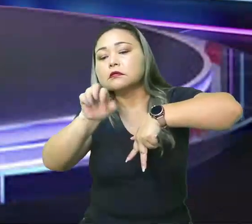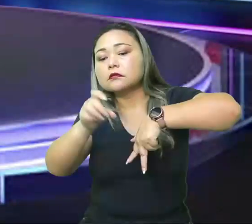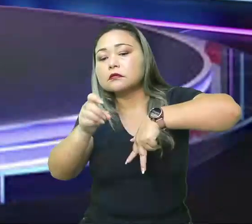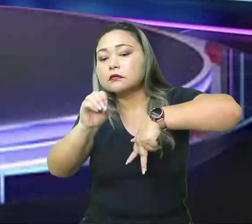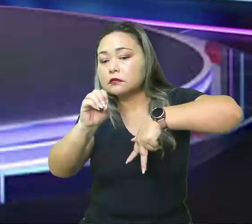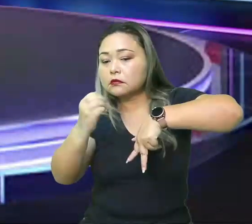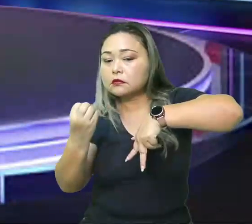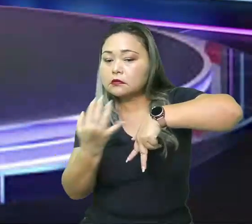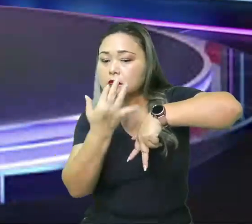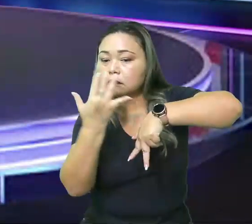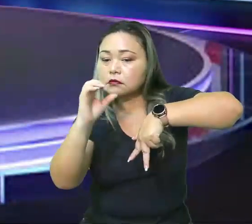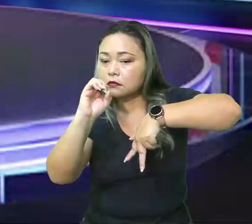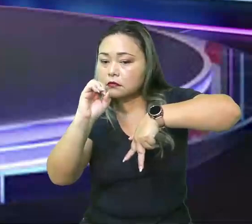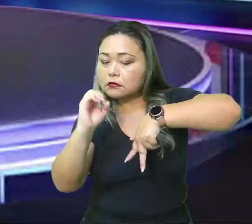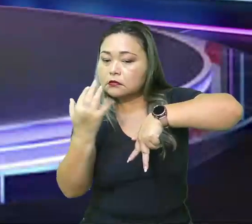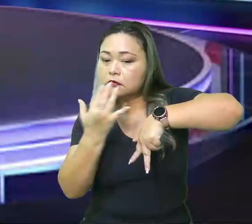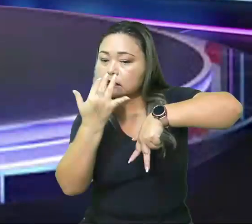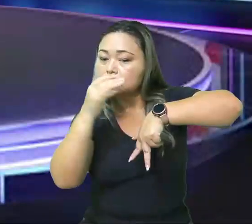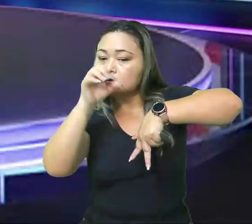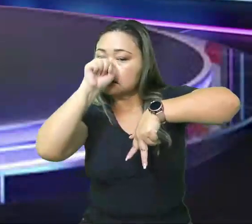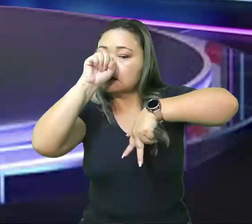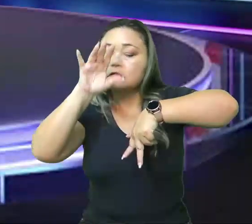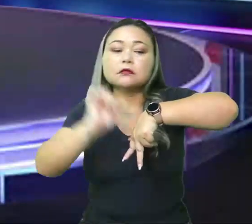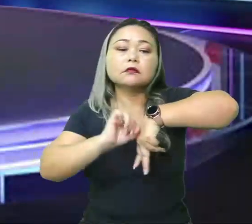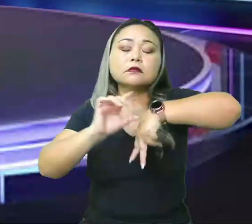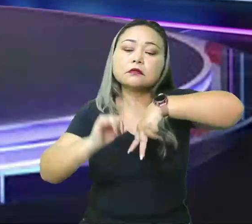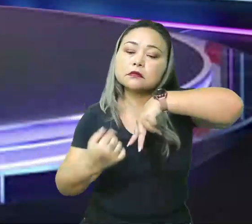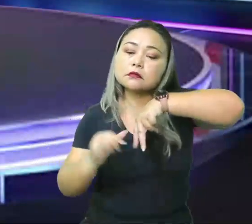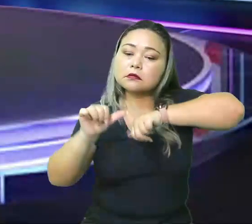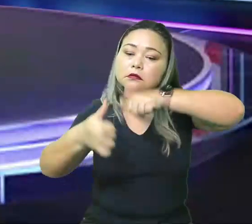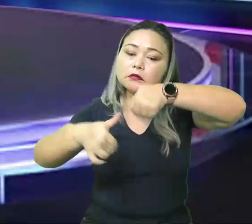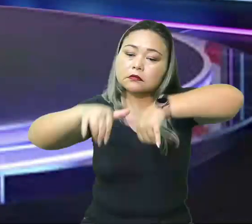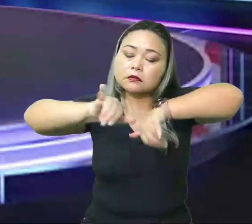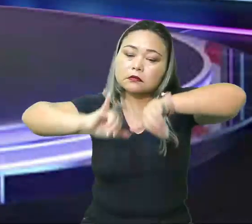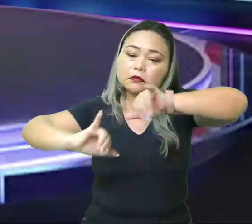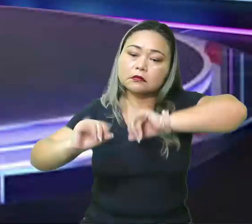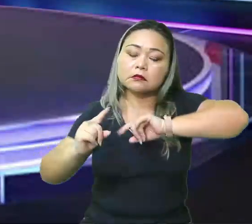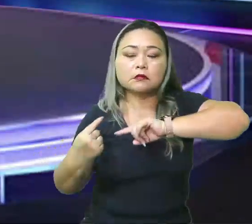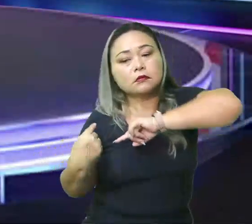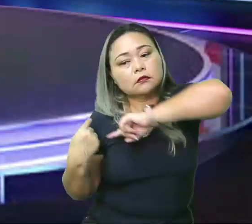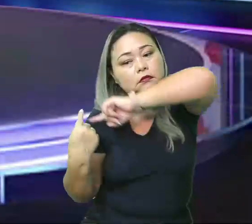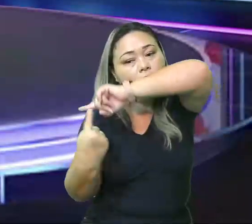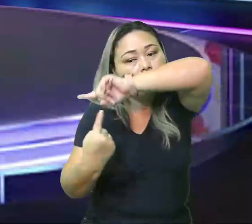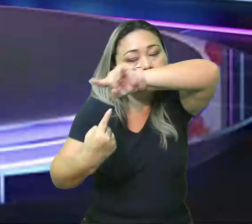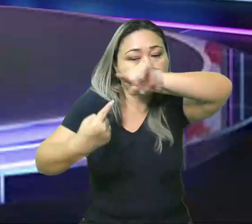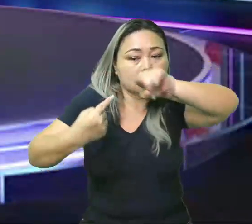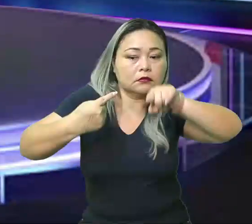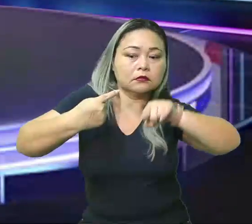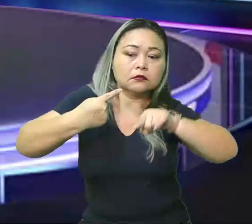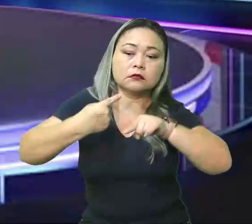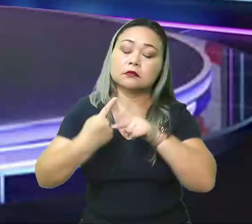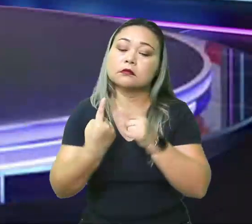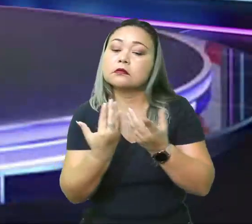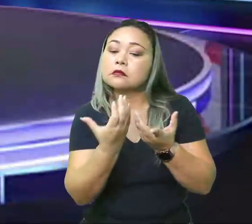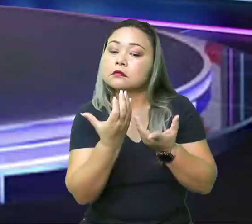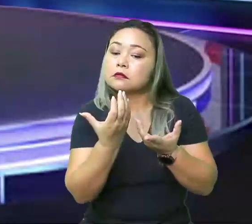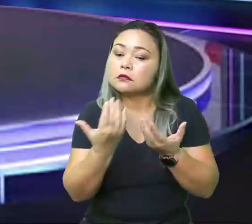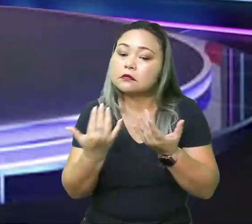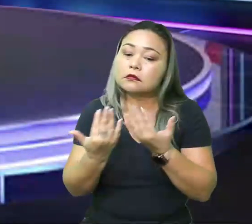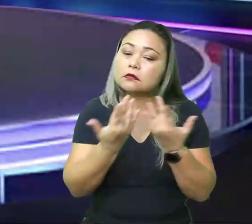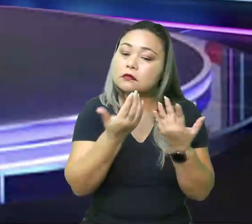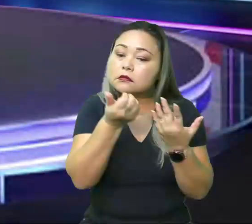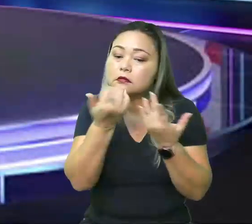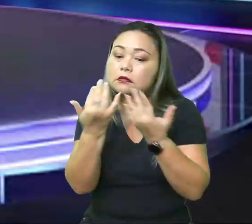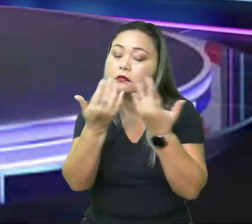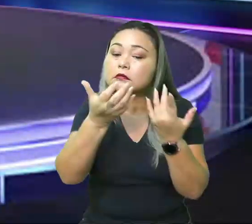células. Quando ocorrem os processos químicos lá dentro da célula, essa célula agora vai ficar cheia de gás carbônico. Esse sangue vai ficar